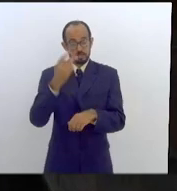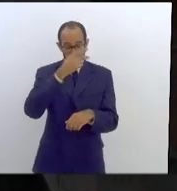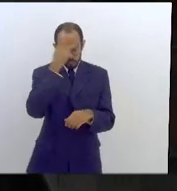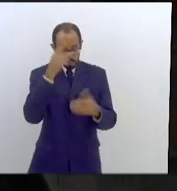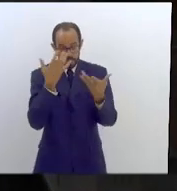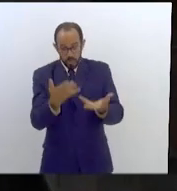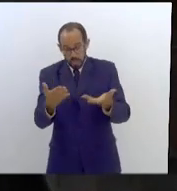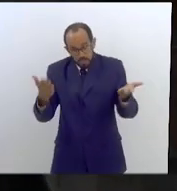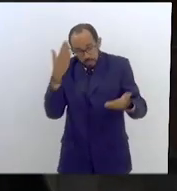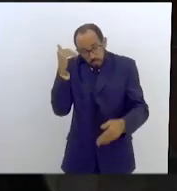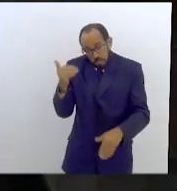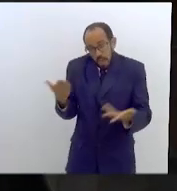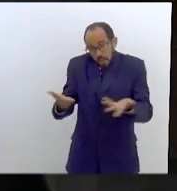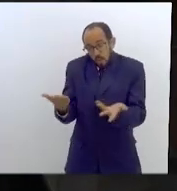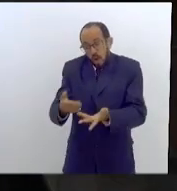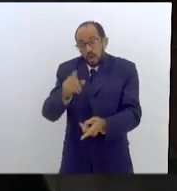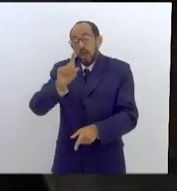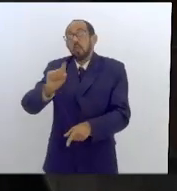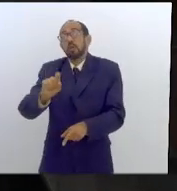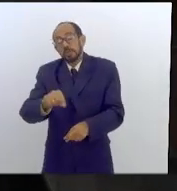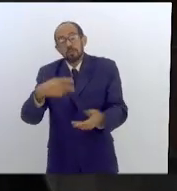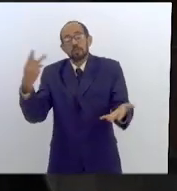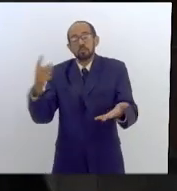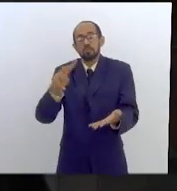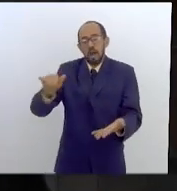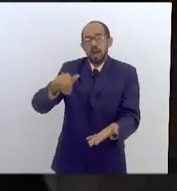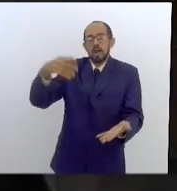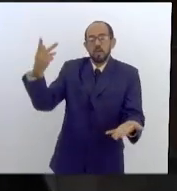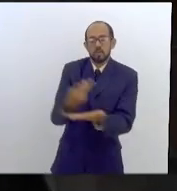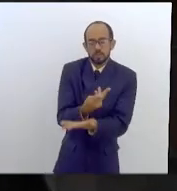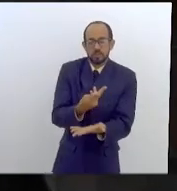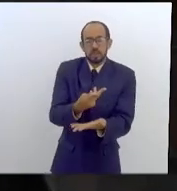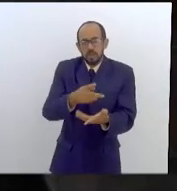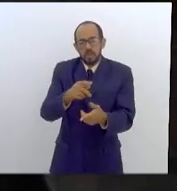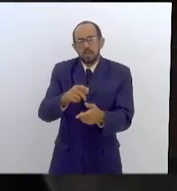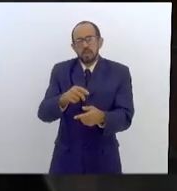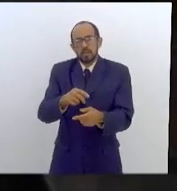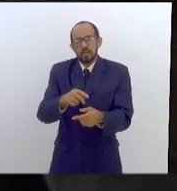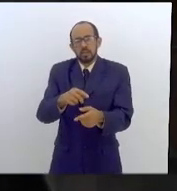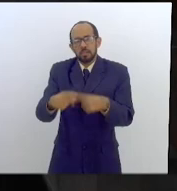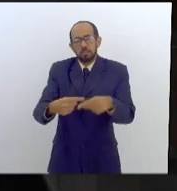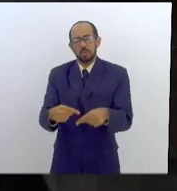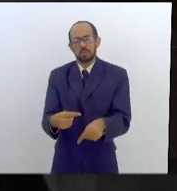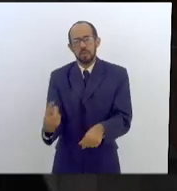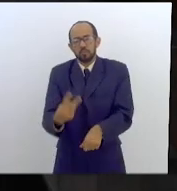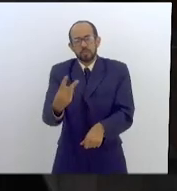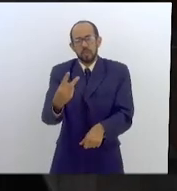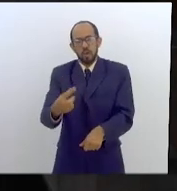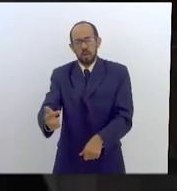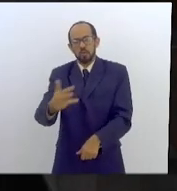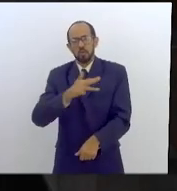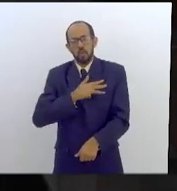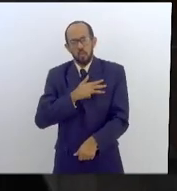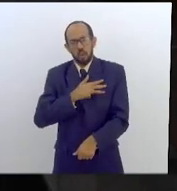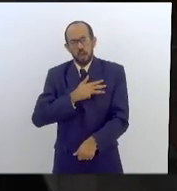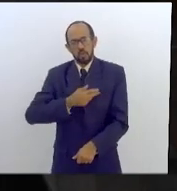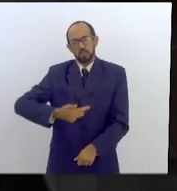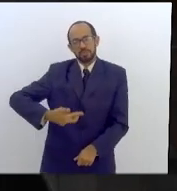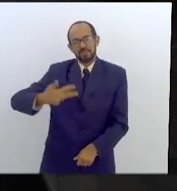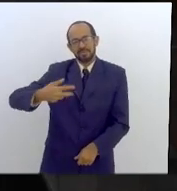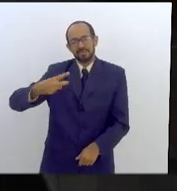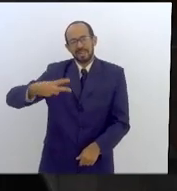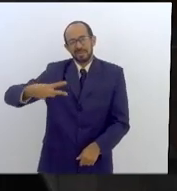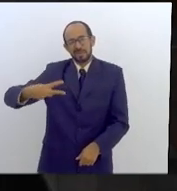contas o que que o resultado eleitoral que conduziu Lula ao terceiro mandato presidencial